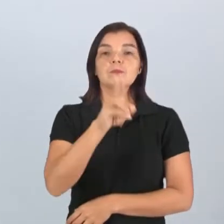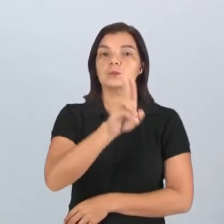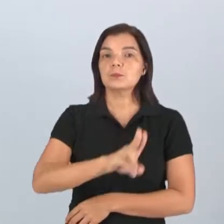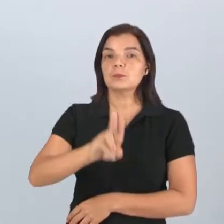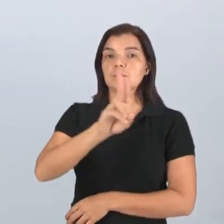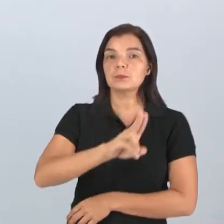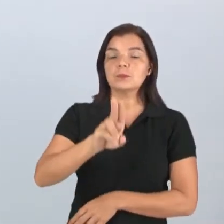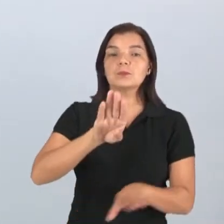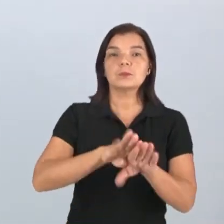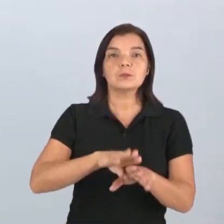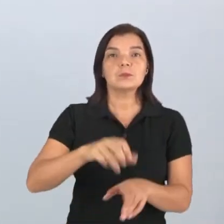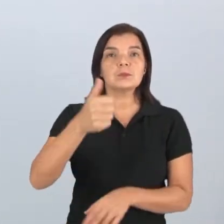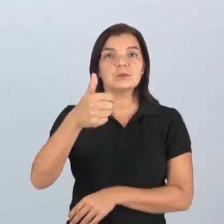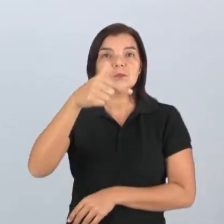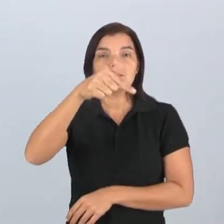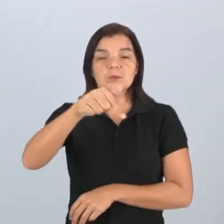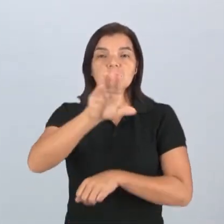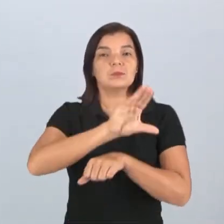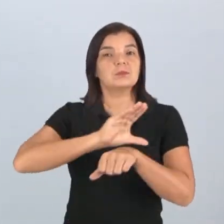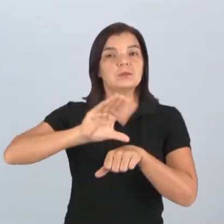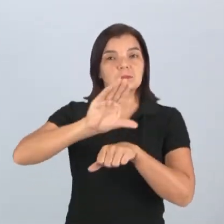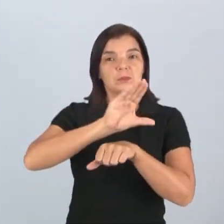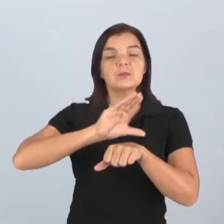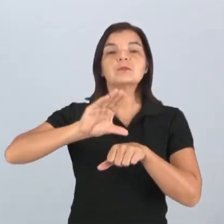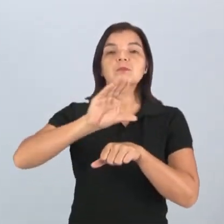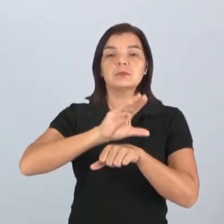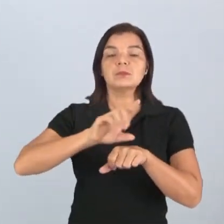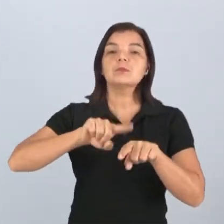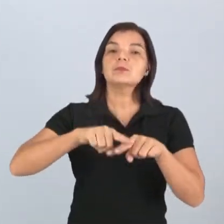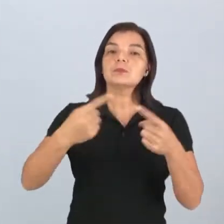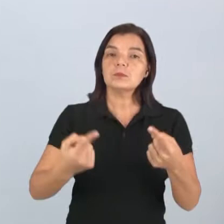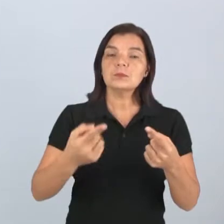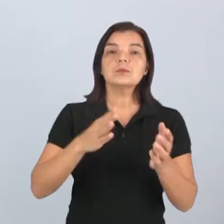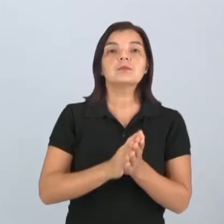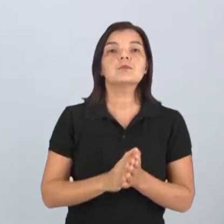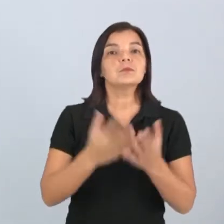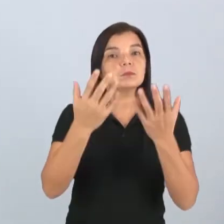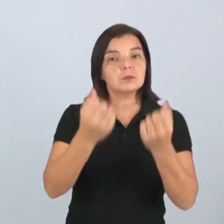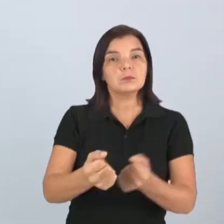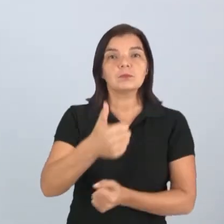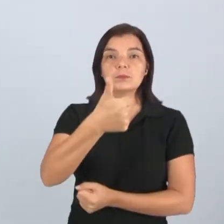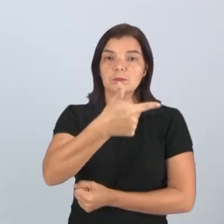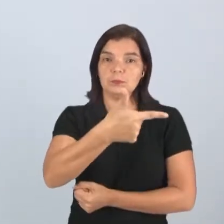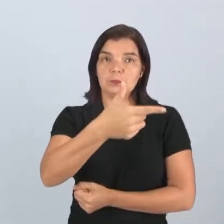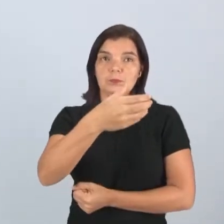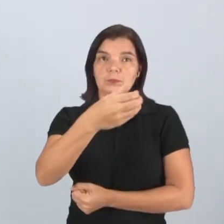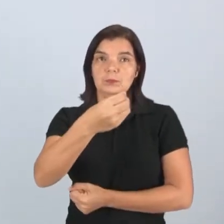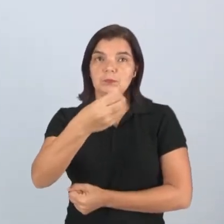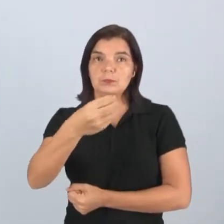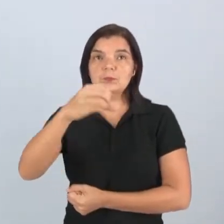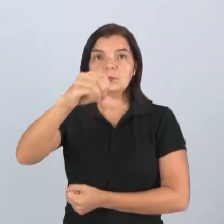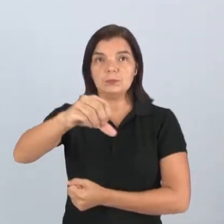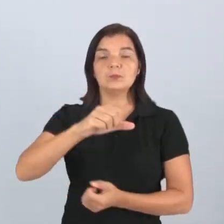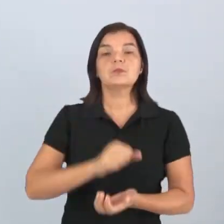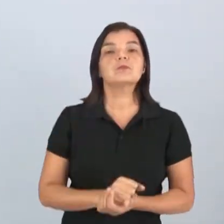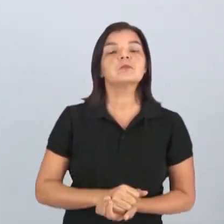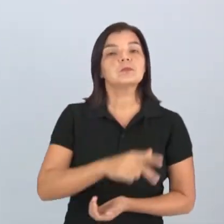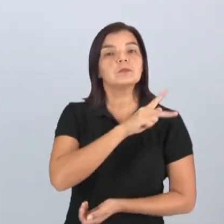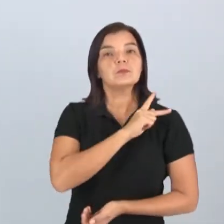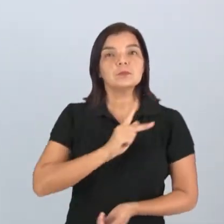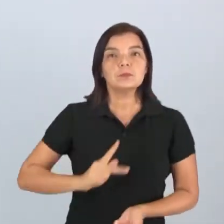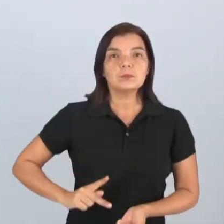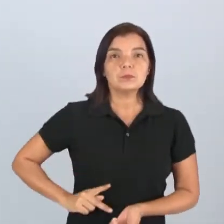utiliza a 17ª Constituição, né, que entrou em vigor em 2009. Então, foi